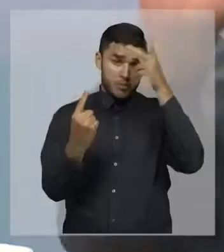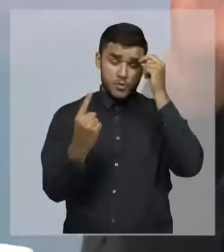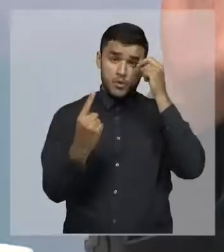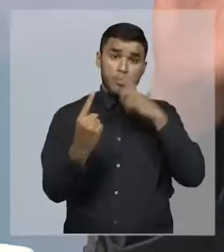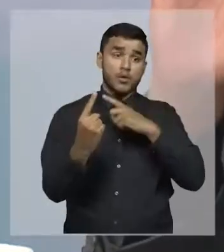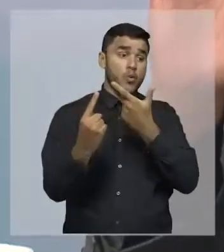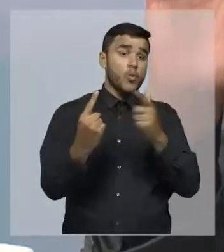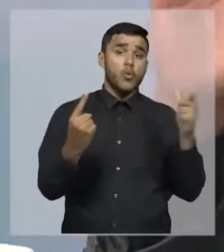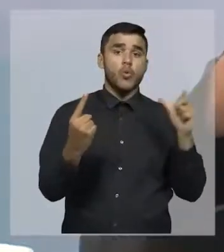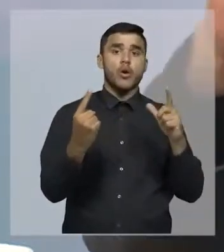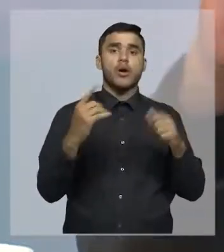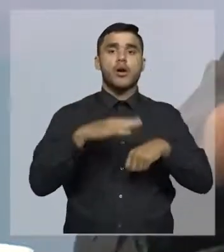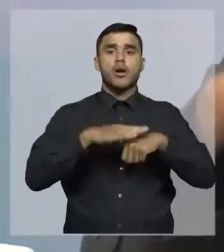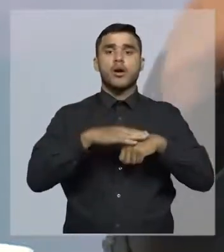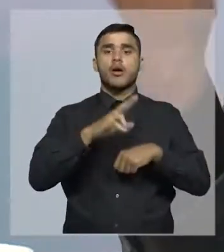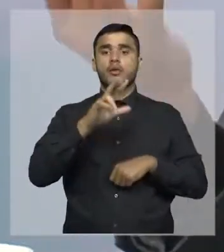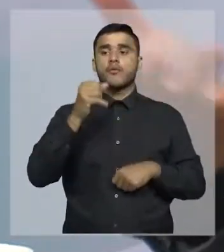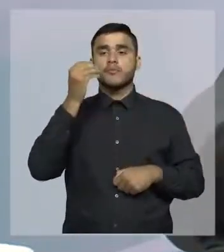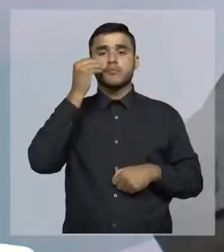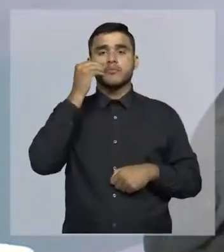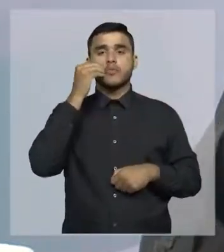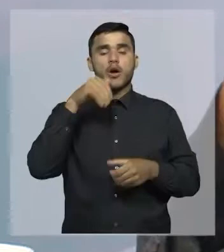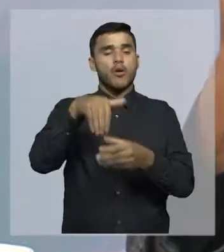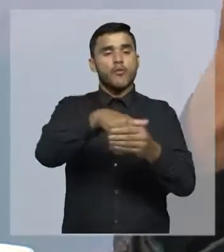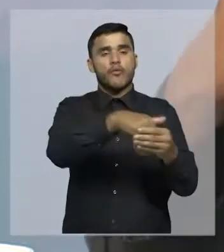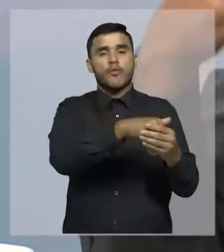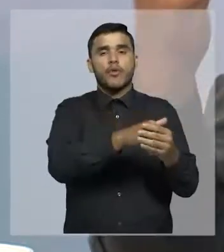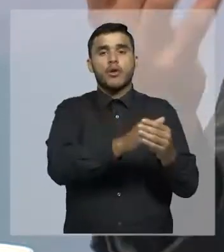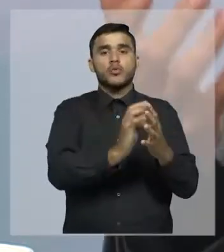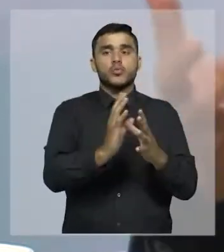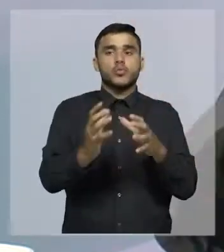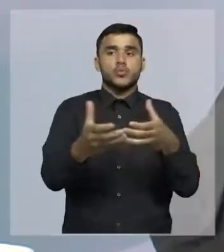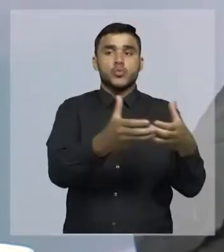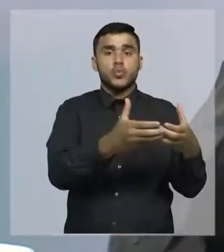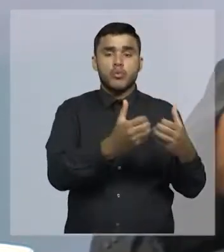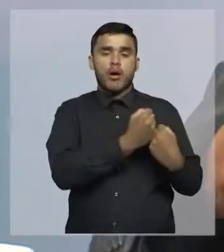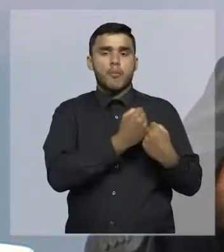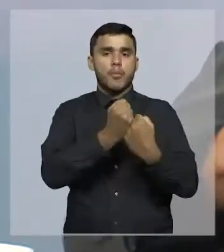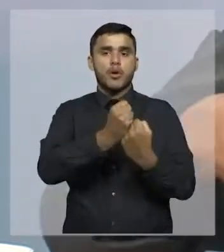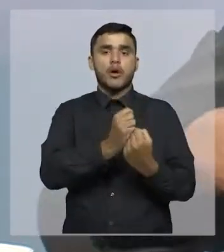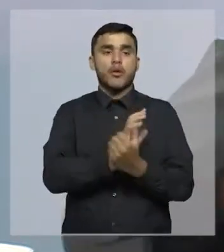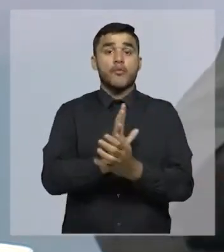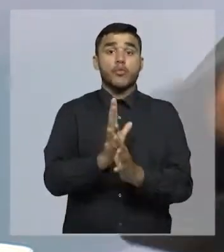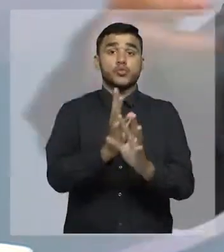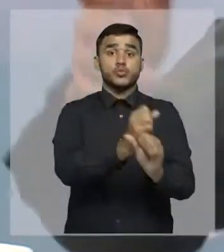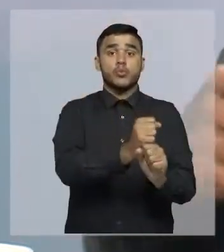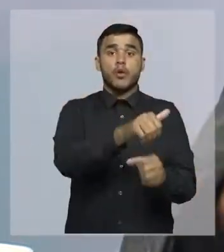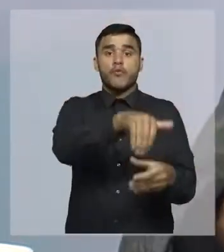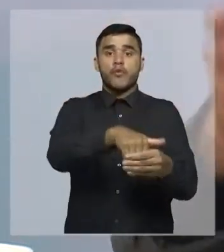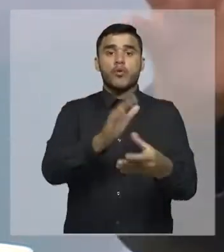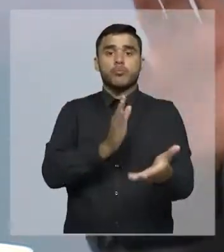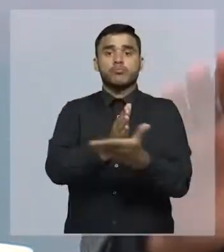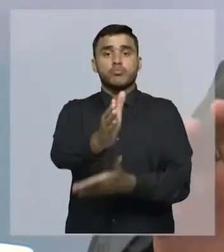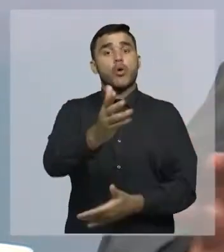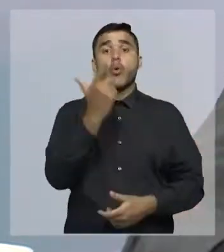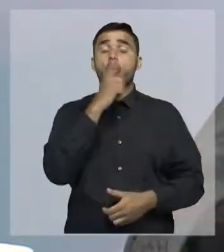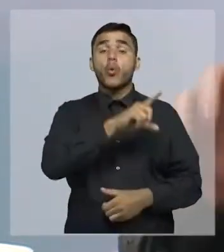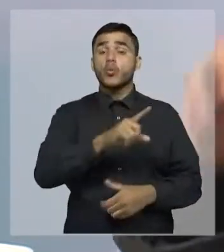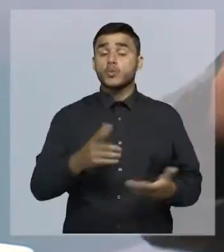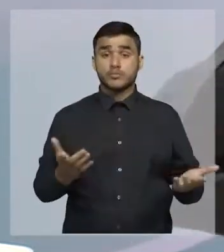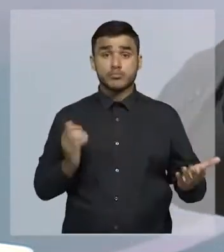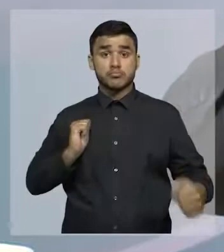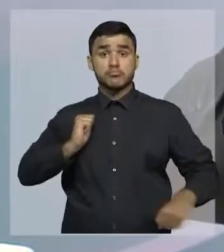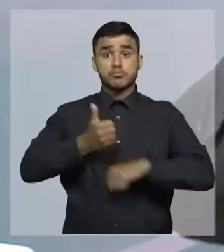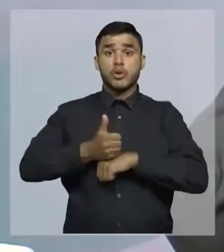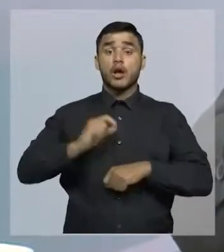3 puxadores de votos. Basta isso. E o entorno ele vem junto, né, para formar aquela trupe que depois ocupa o poder. Esse